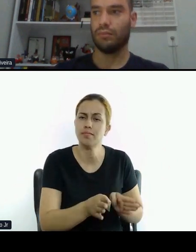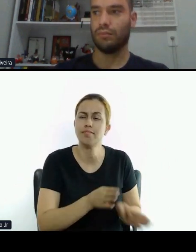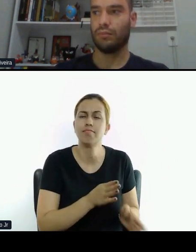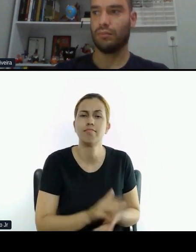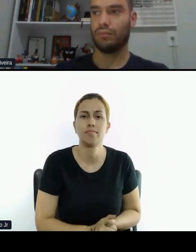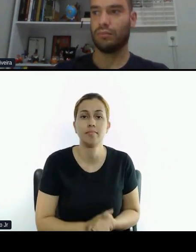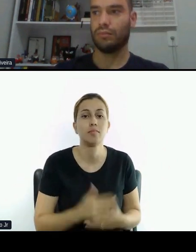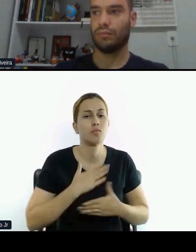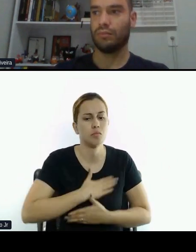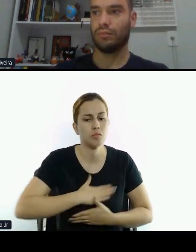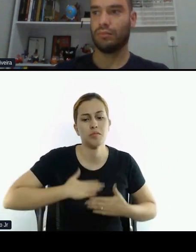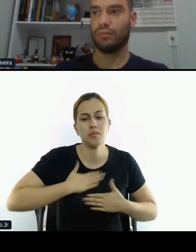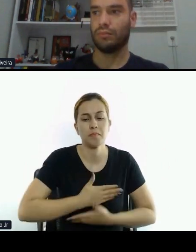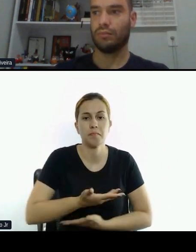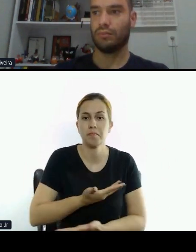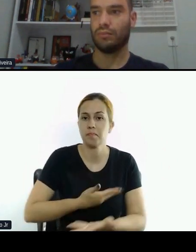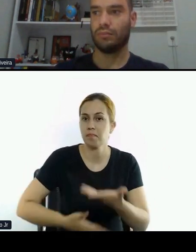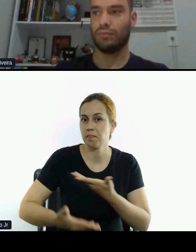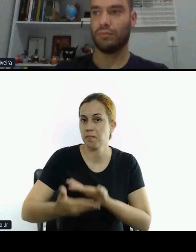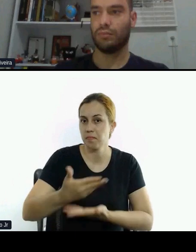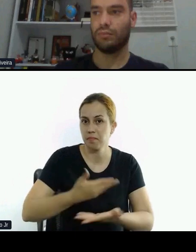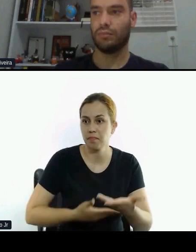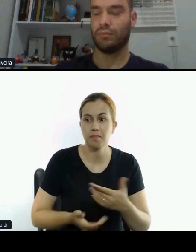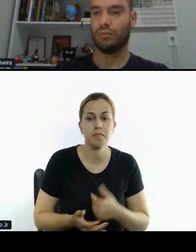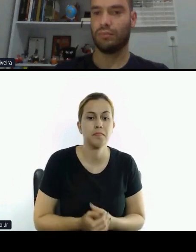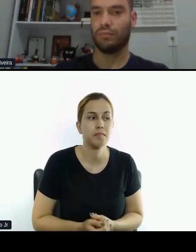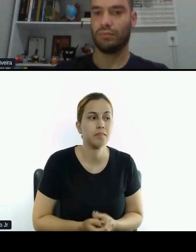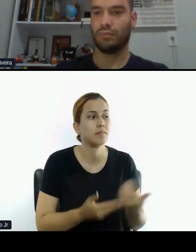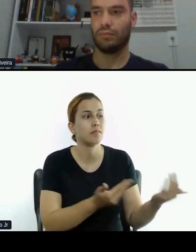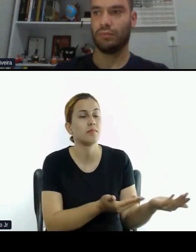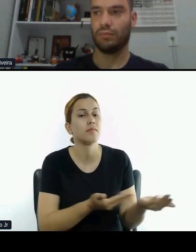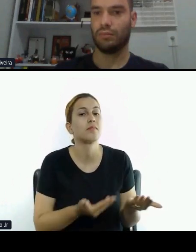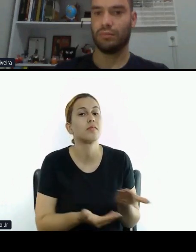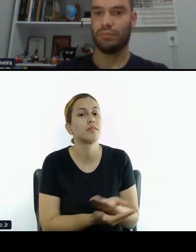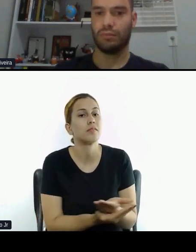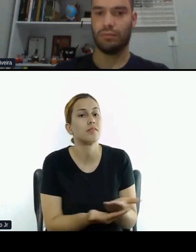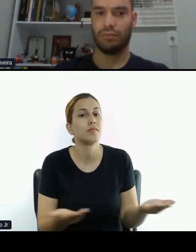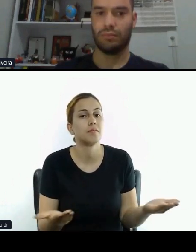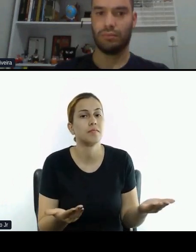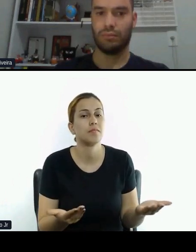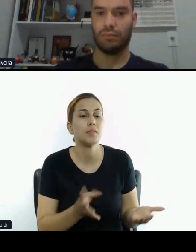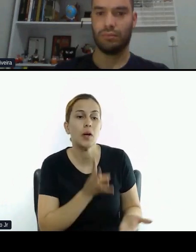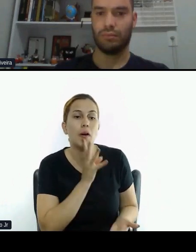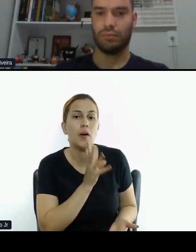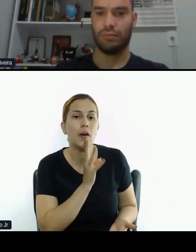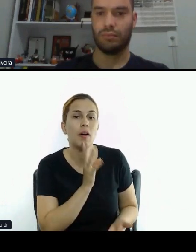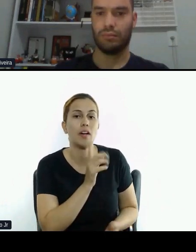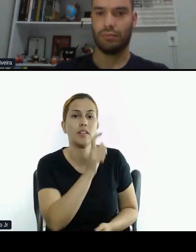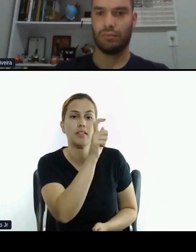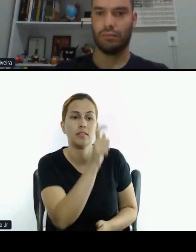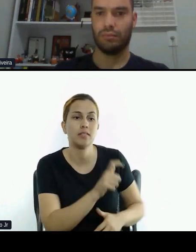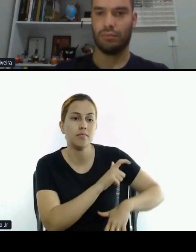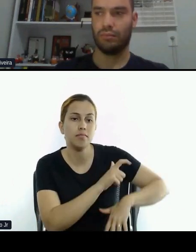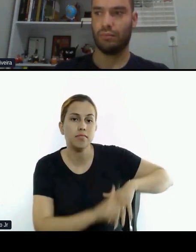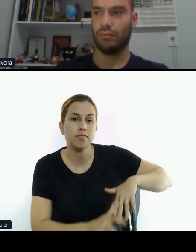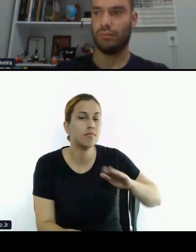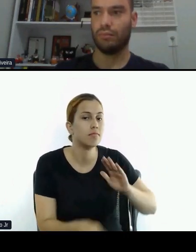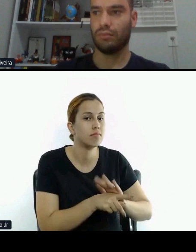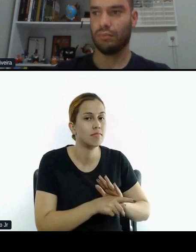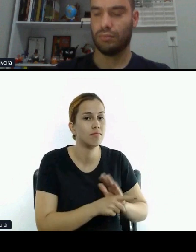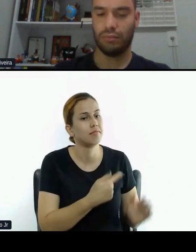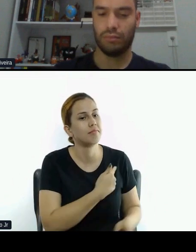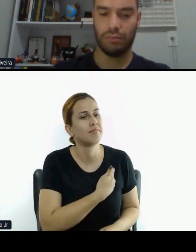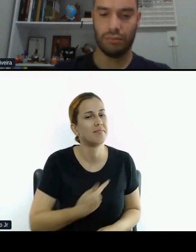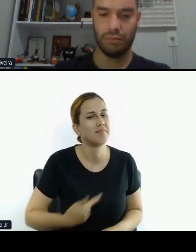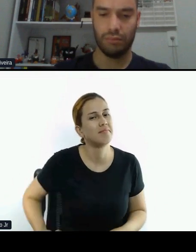gostaria de contribuir, né, e convidando vocês a conhecerem o padrão digital de governo. A gente está, acho que próxima